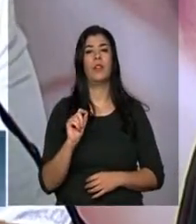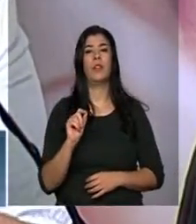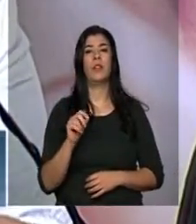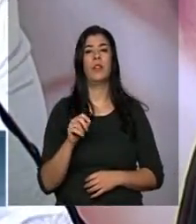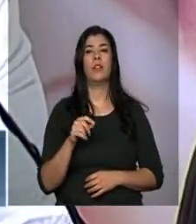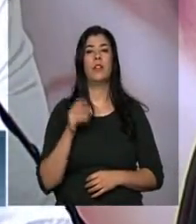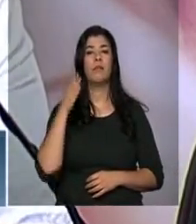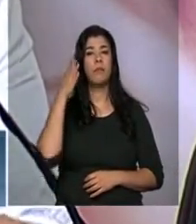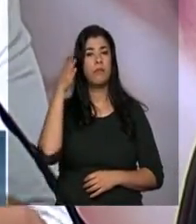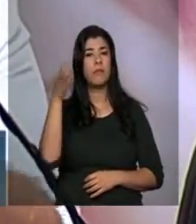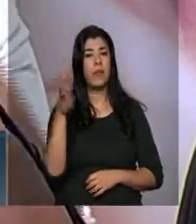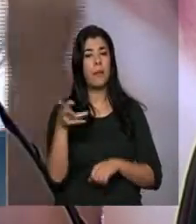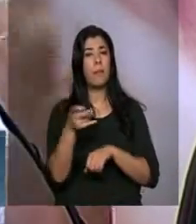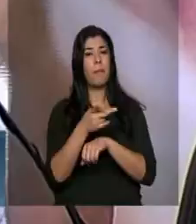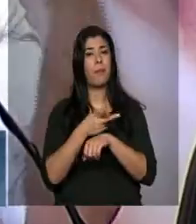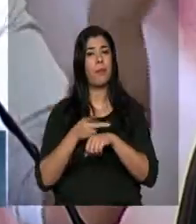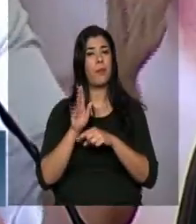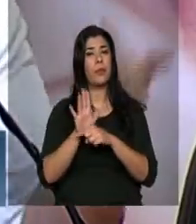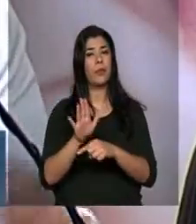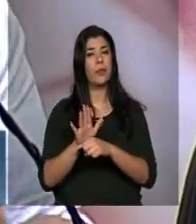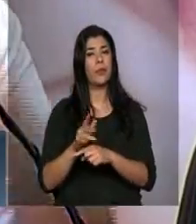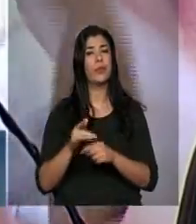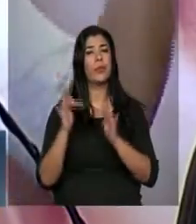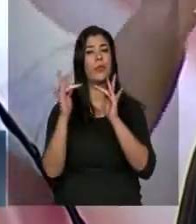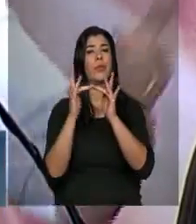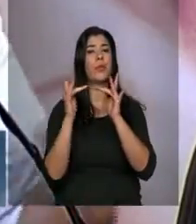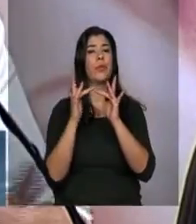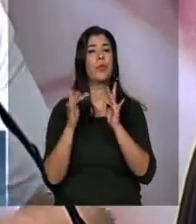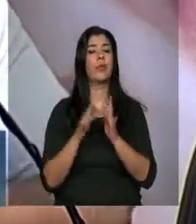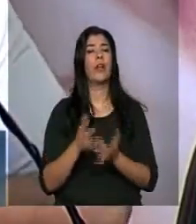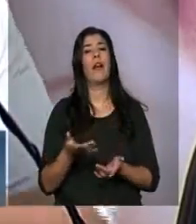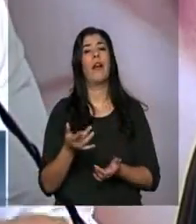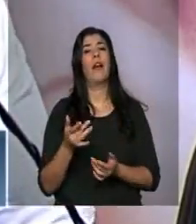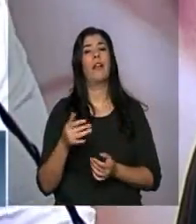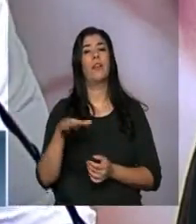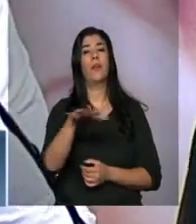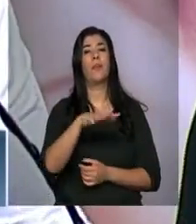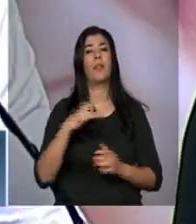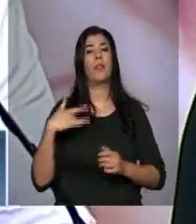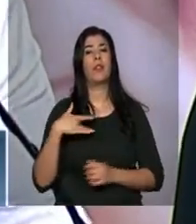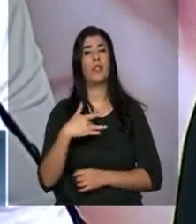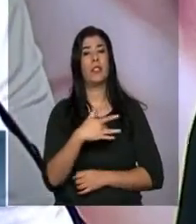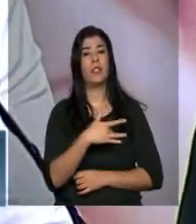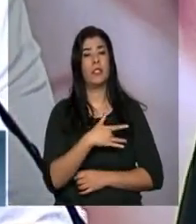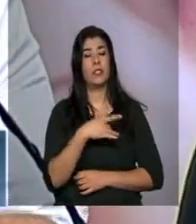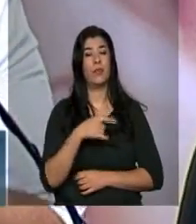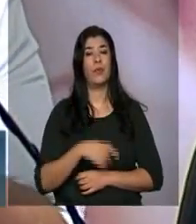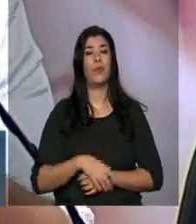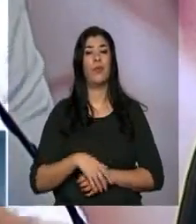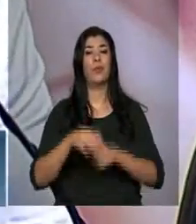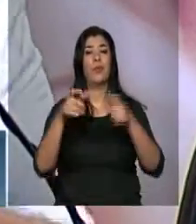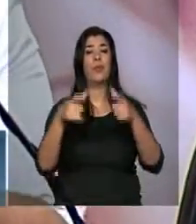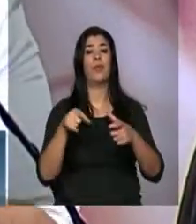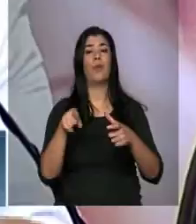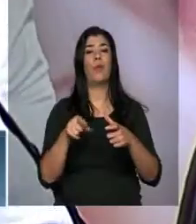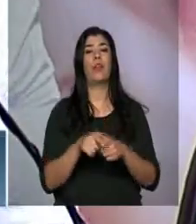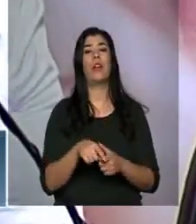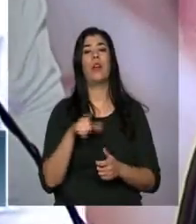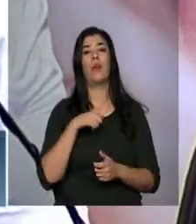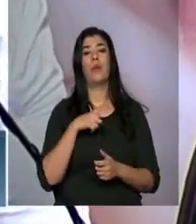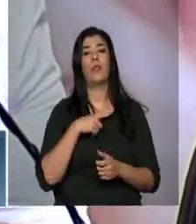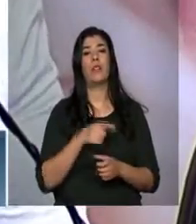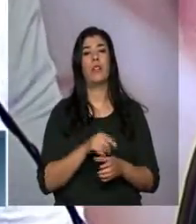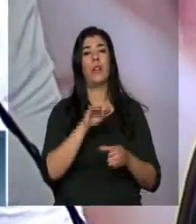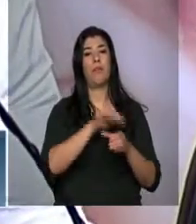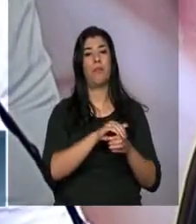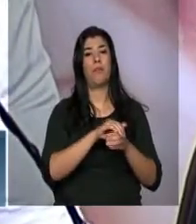procurar ajuda, né, ligar para o Disque Saúde, procurar ajuda no banco de leite, né, na equipe de saúde das